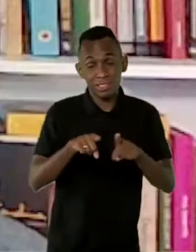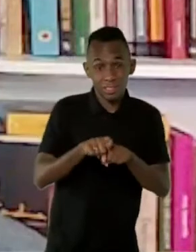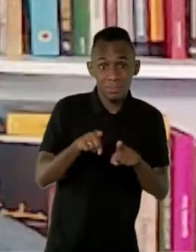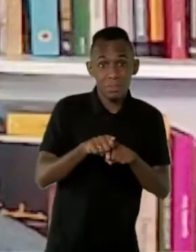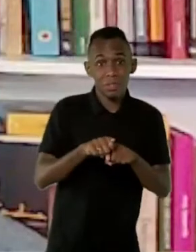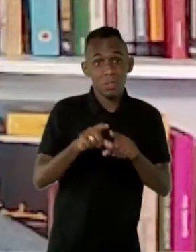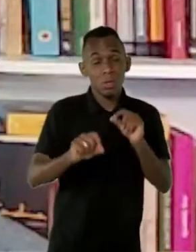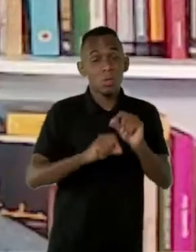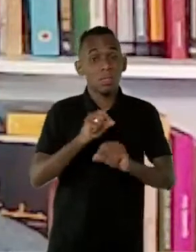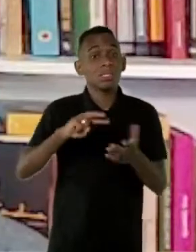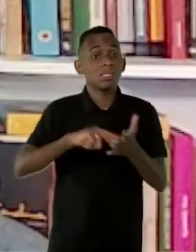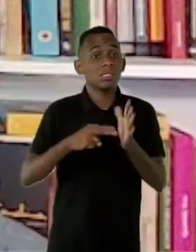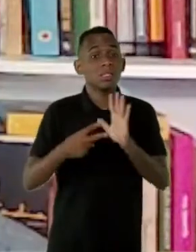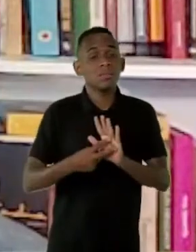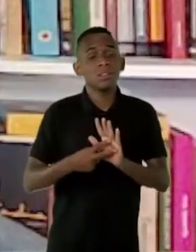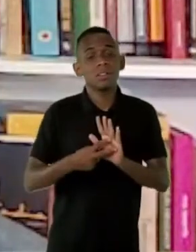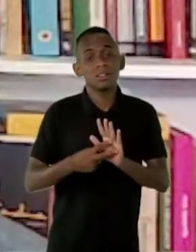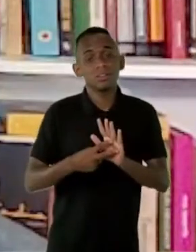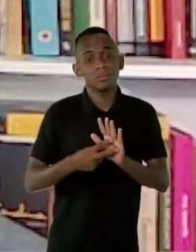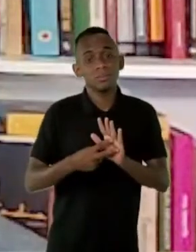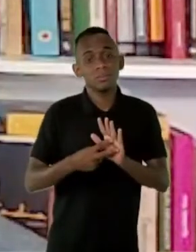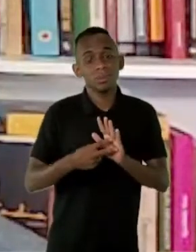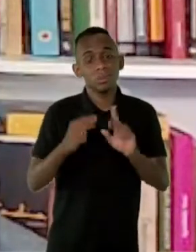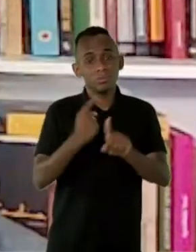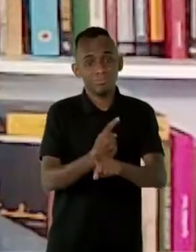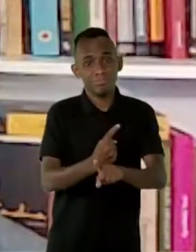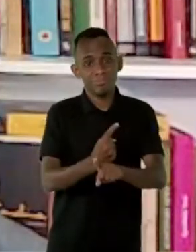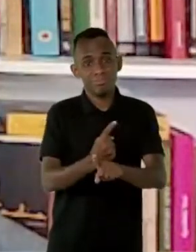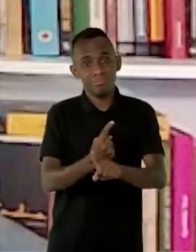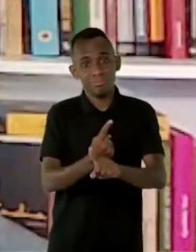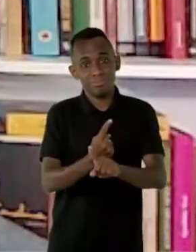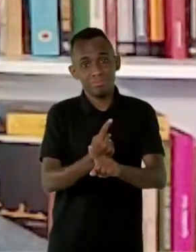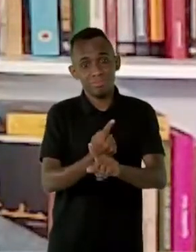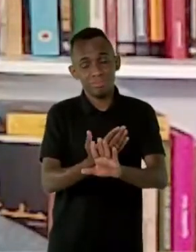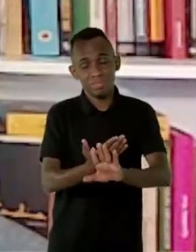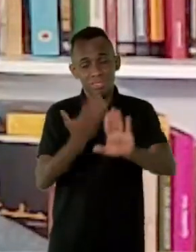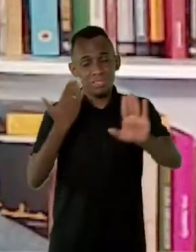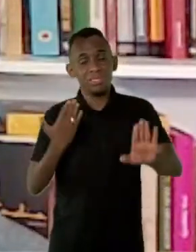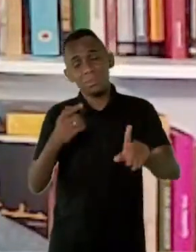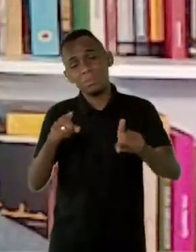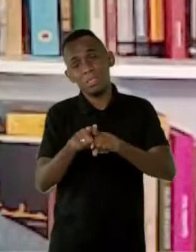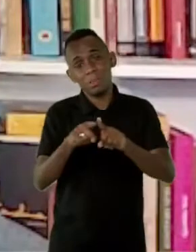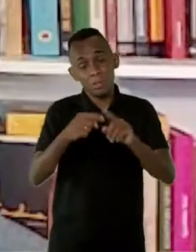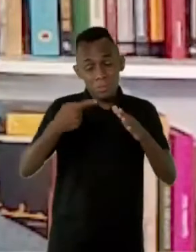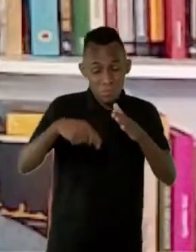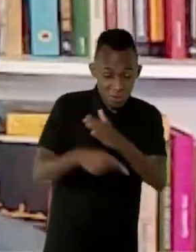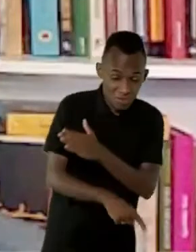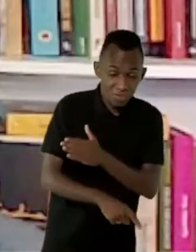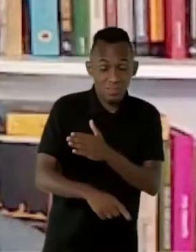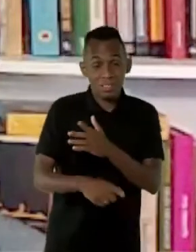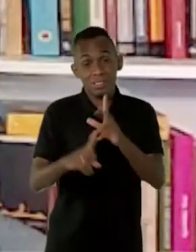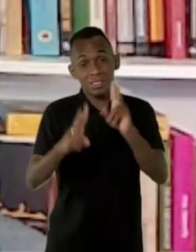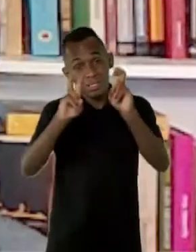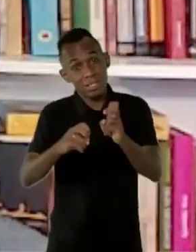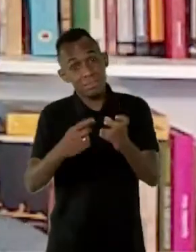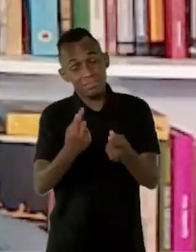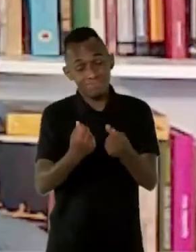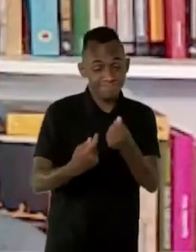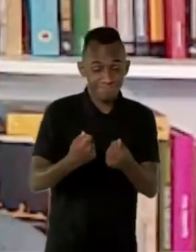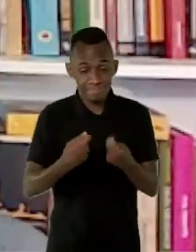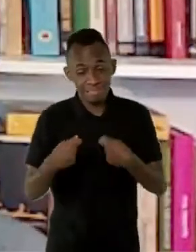de distanciamento e aprofundamento dessa questão financeira dela, né? Que já estava se dando ali em